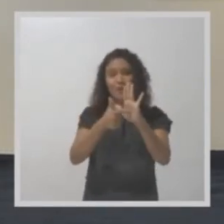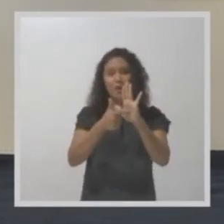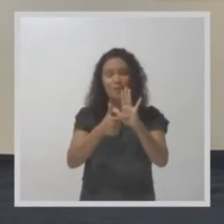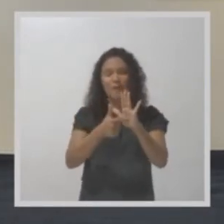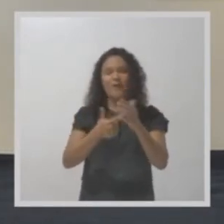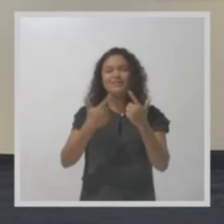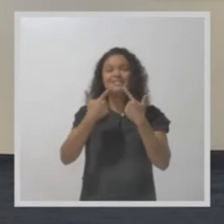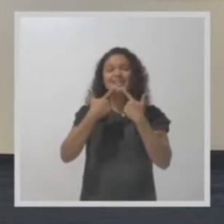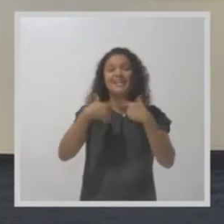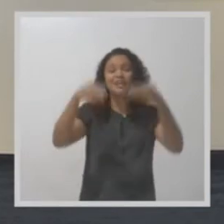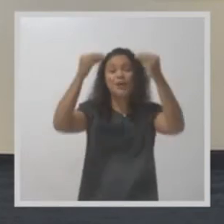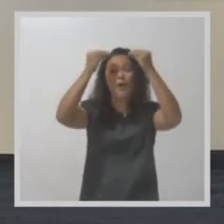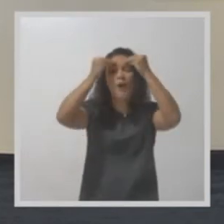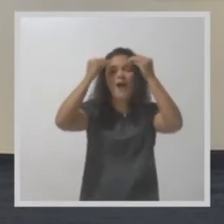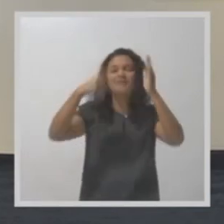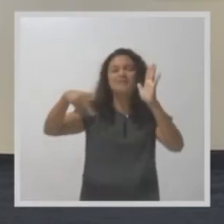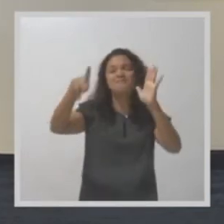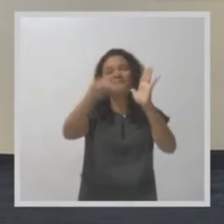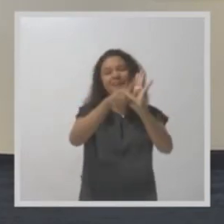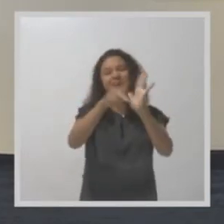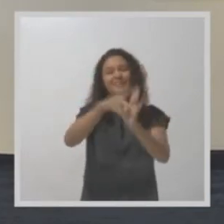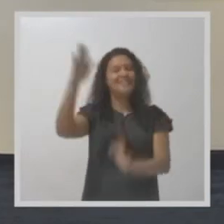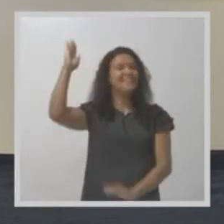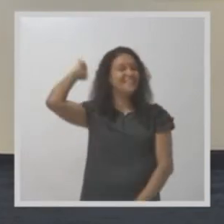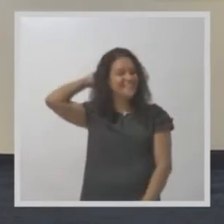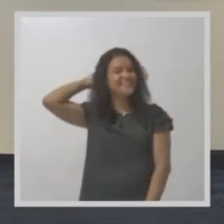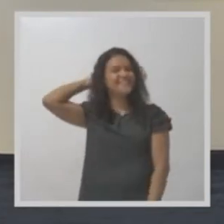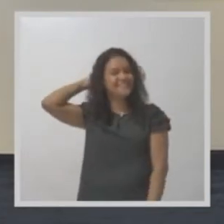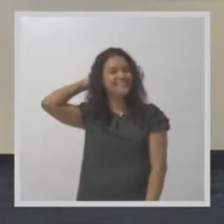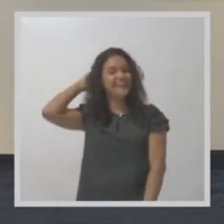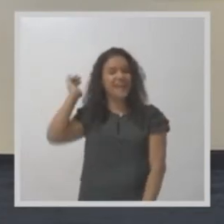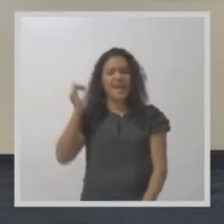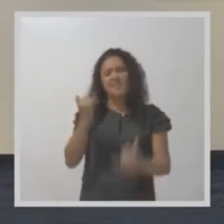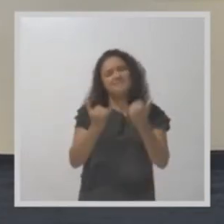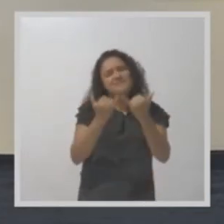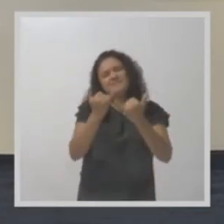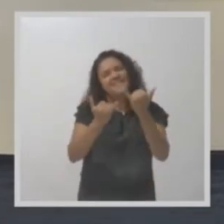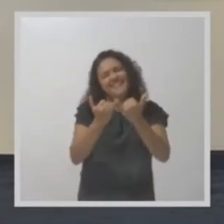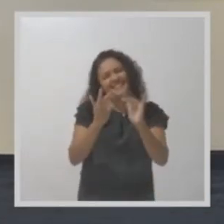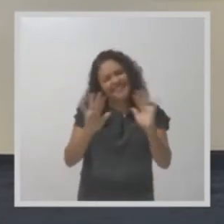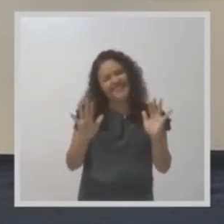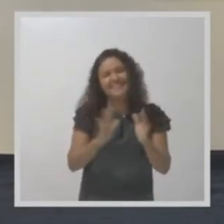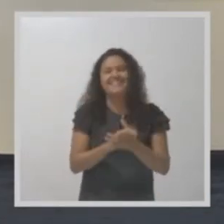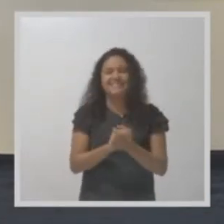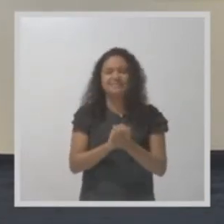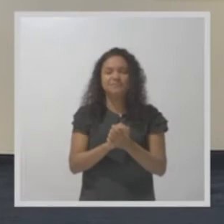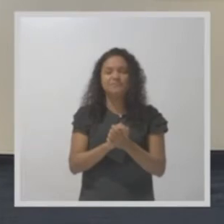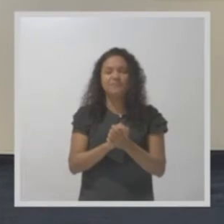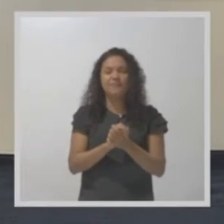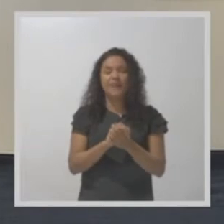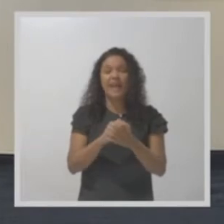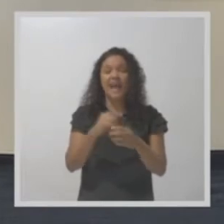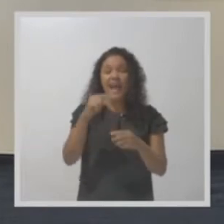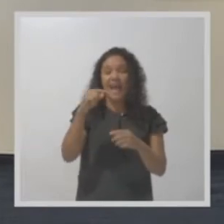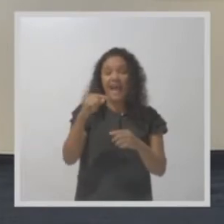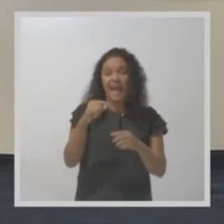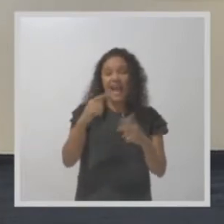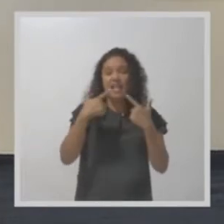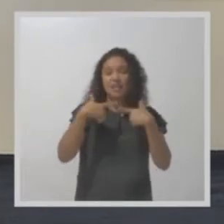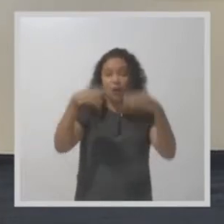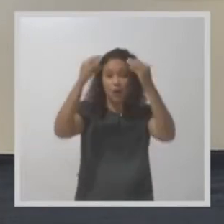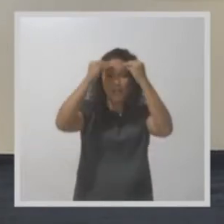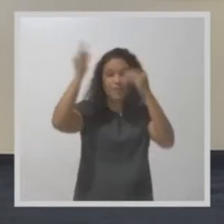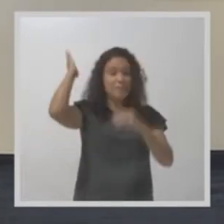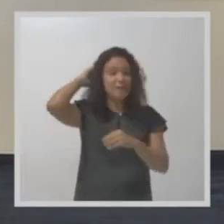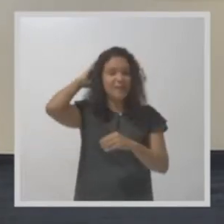Claro que isso não foi real, isso é apenas uma brincadeira, né? Como essa nossa marca, principalmente aqui, ela é tão